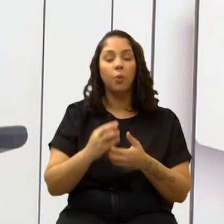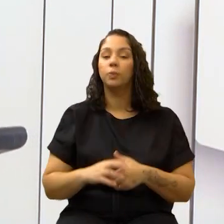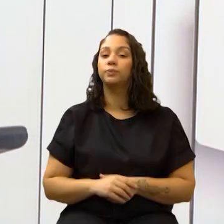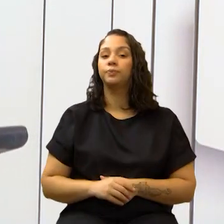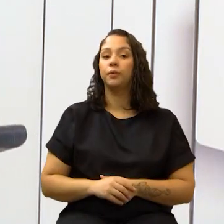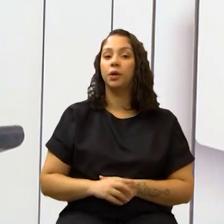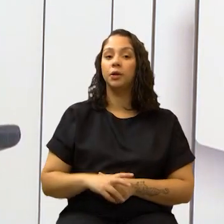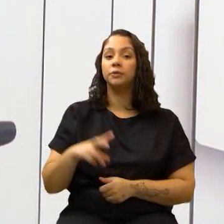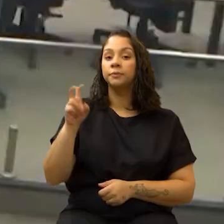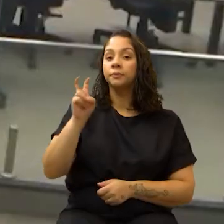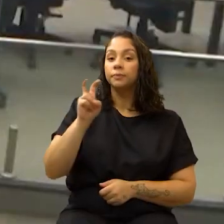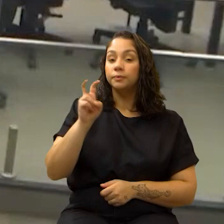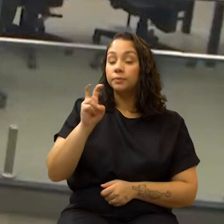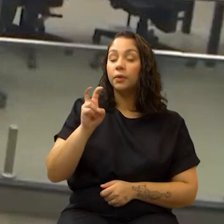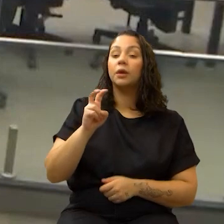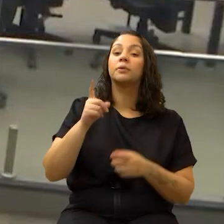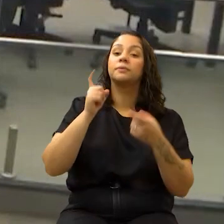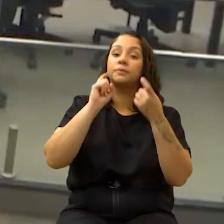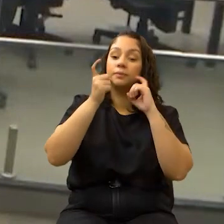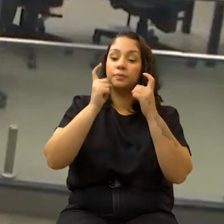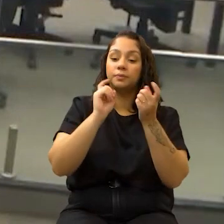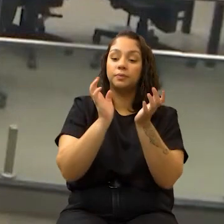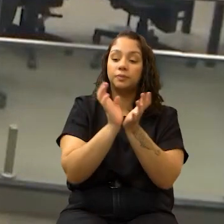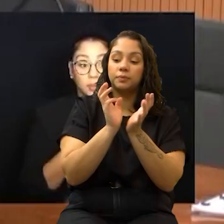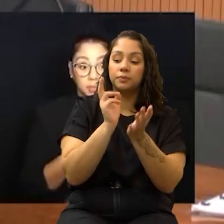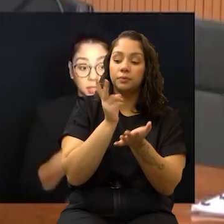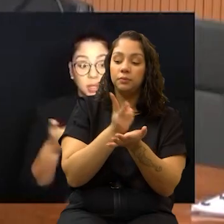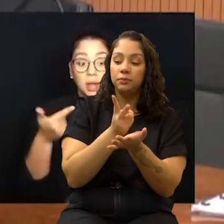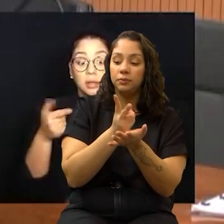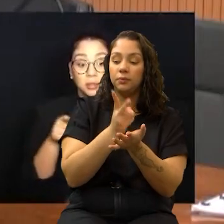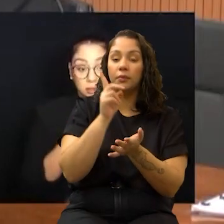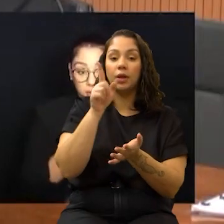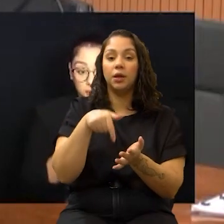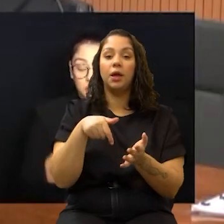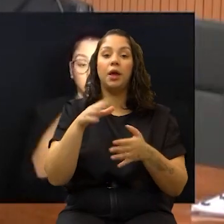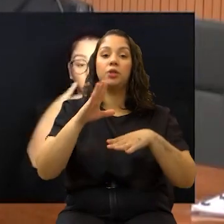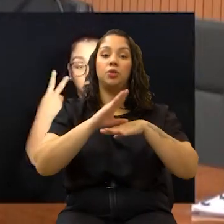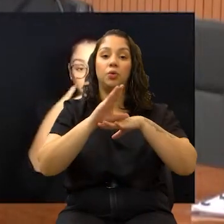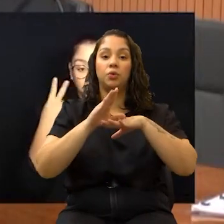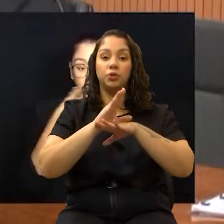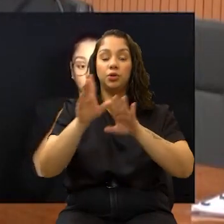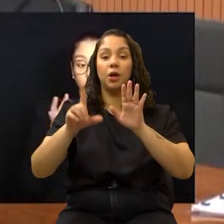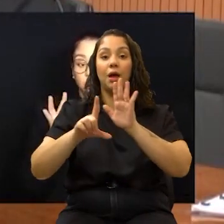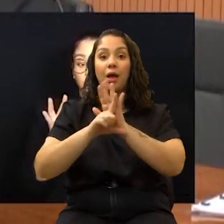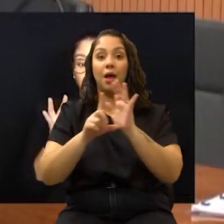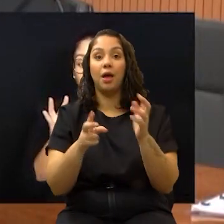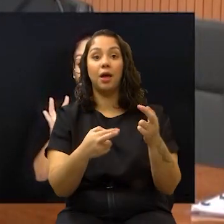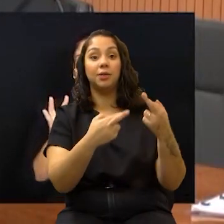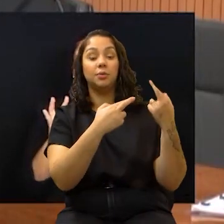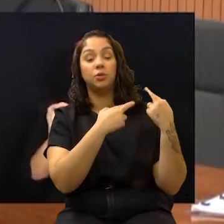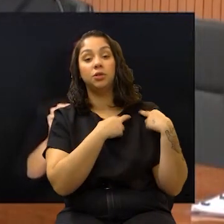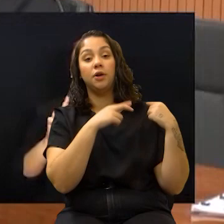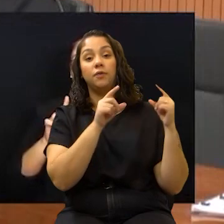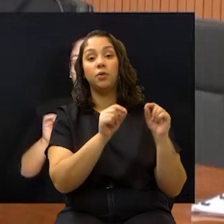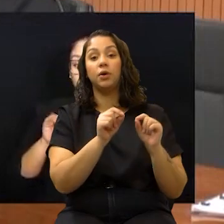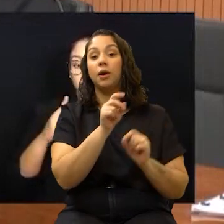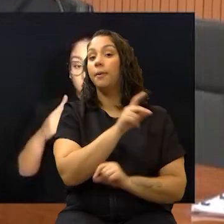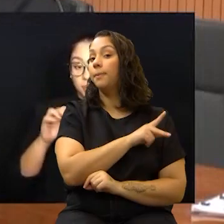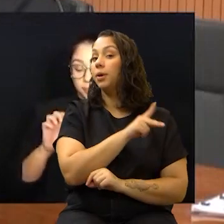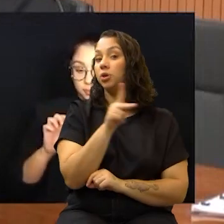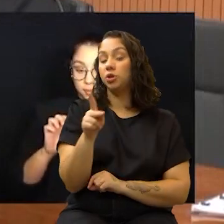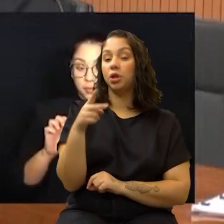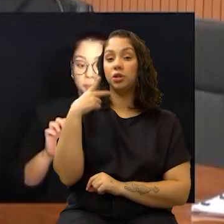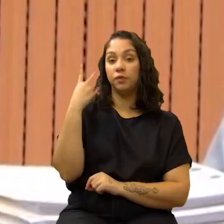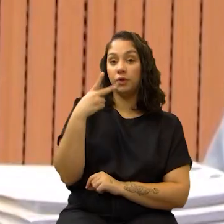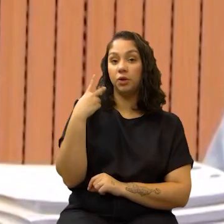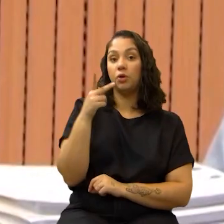foi. A quinta reunião ordinária da Comissão Permanente de Constituição e Legalidade Responsável